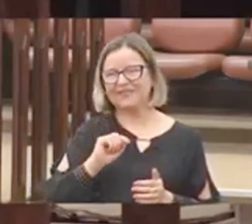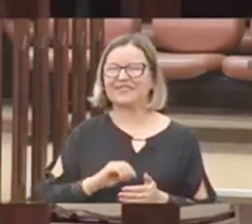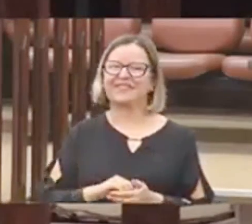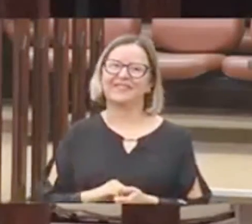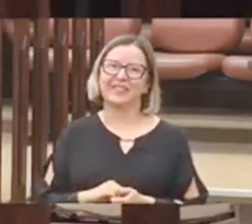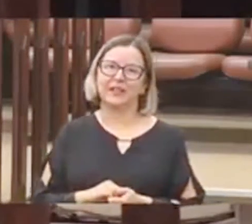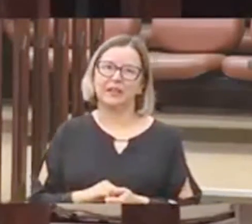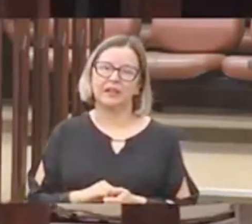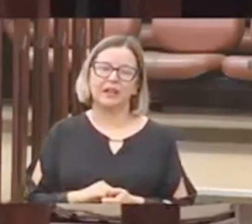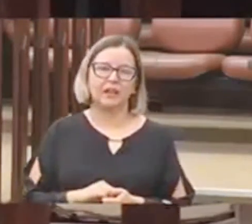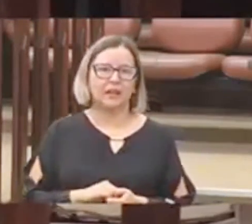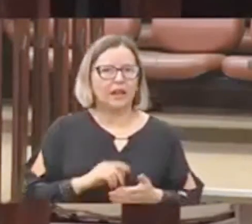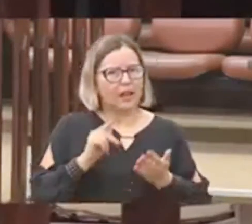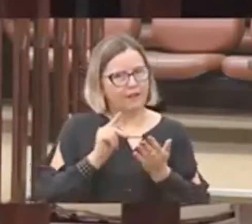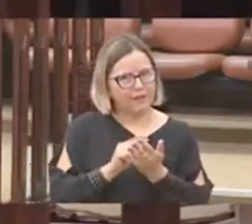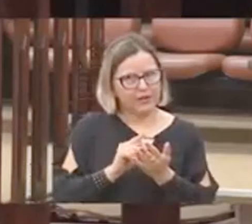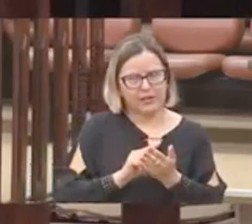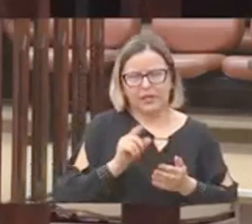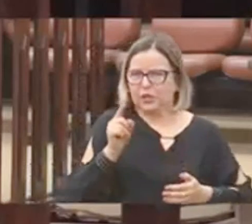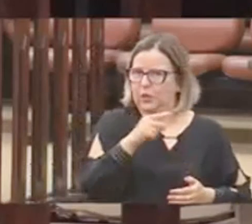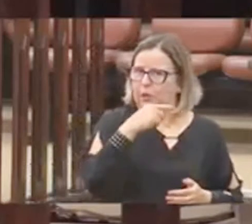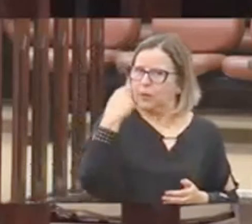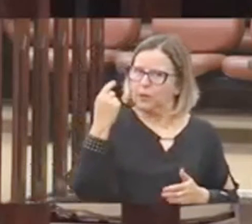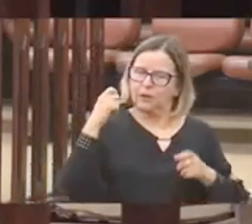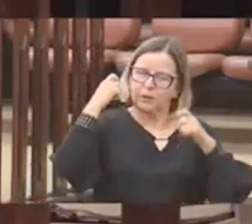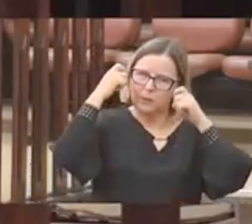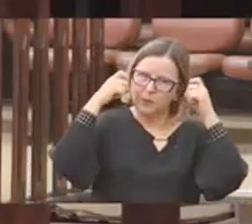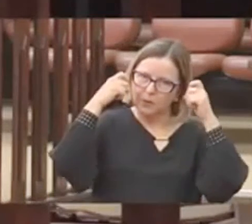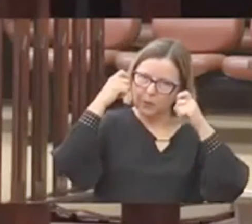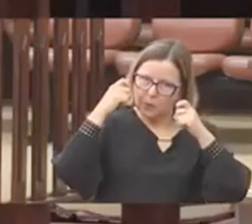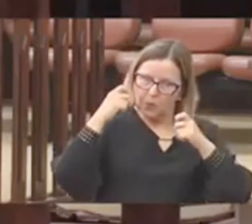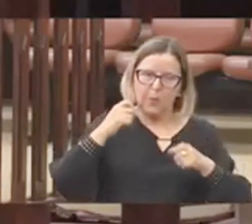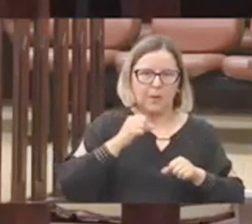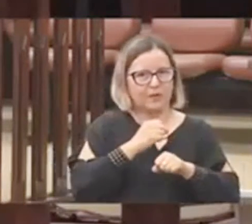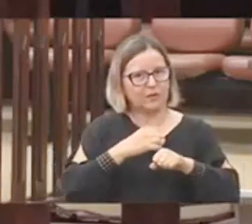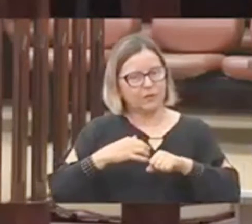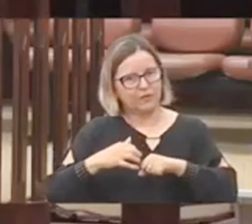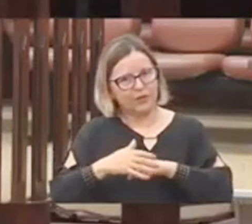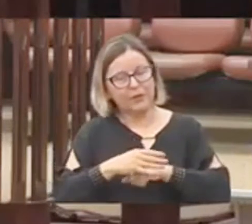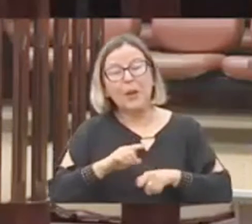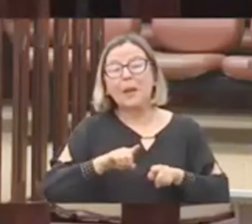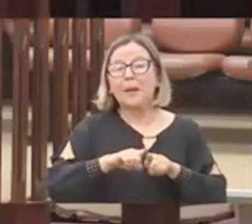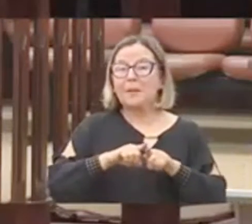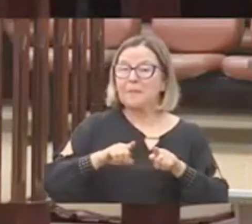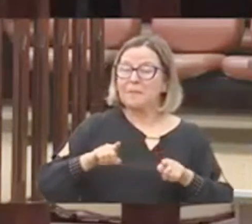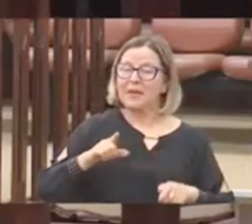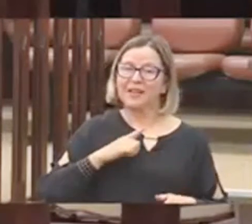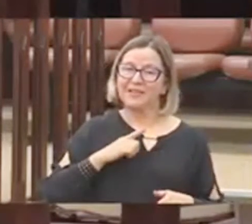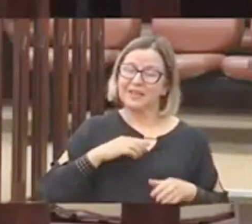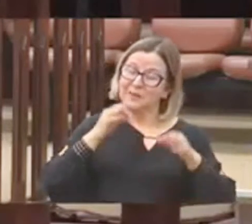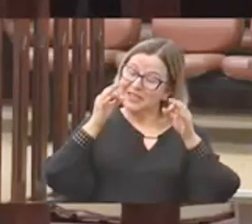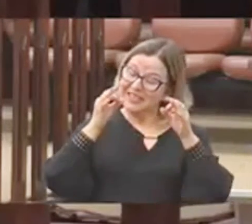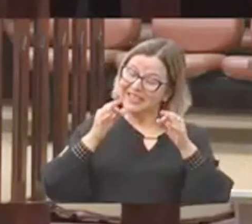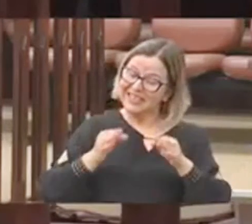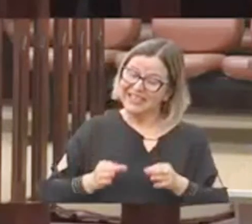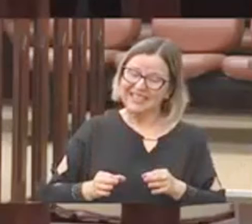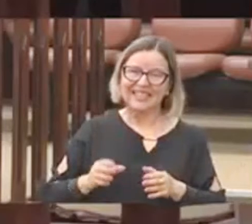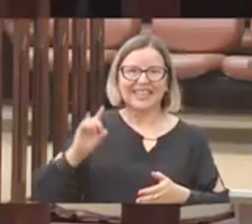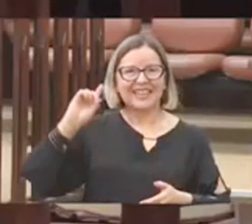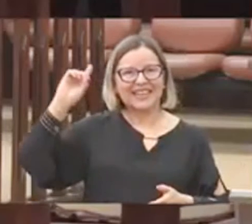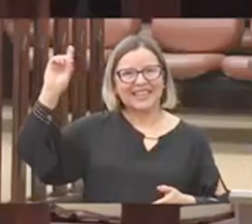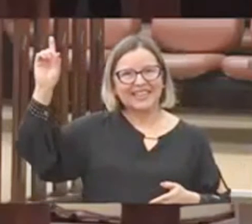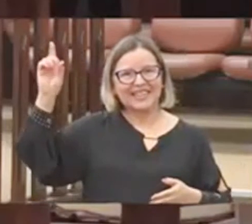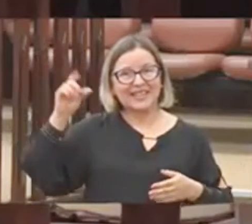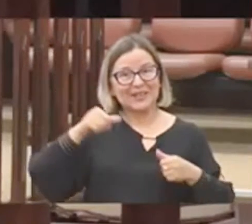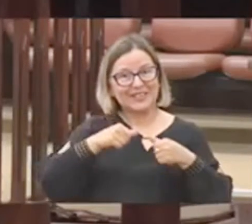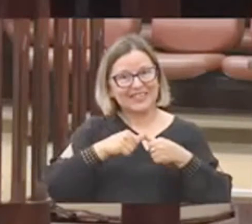nós estamos preocupados nesses dias. Mas a certeza de que Deus está no controle de